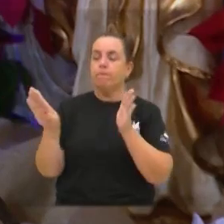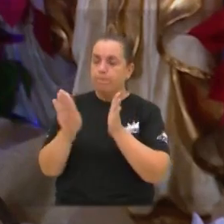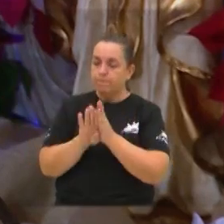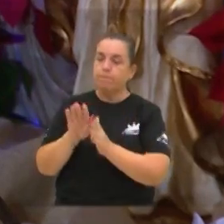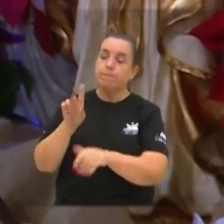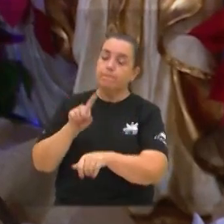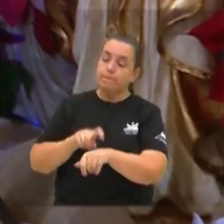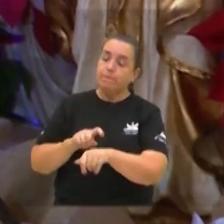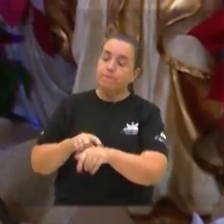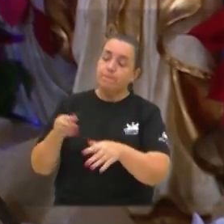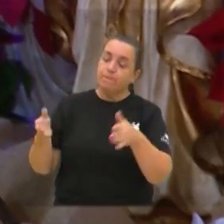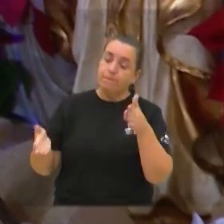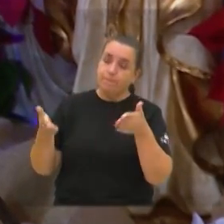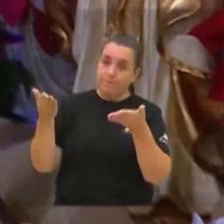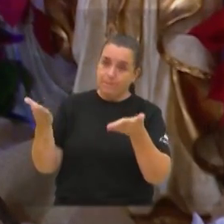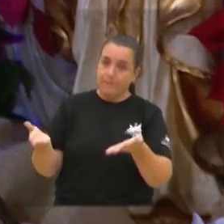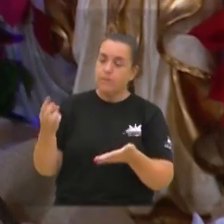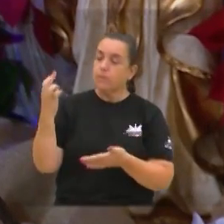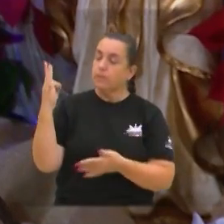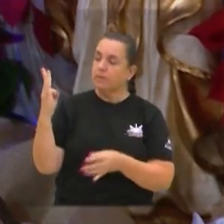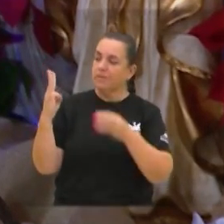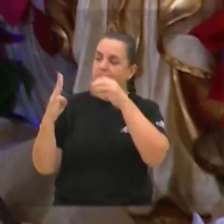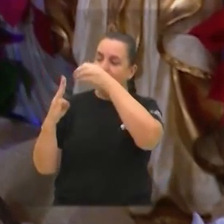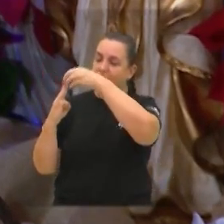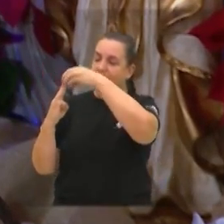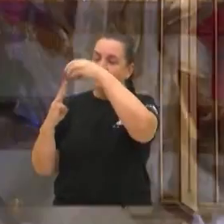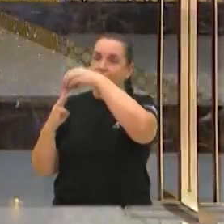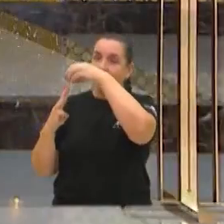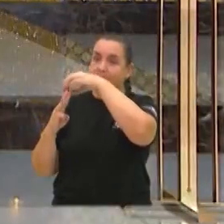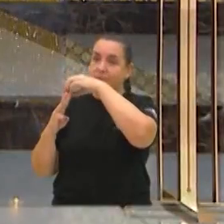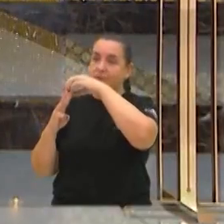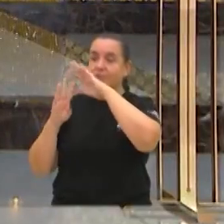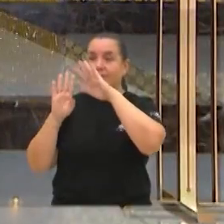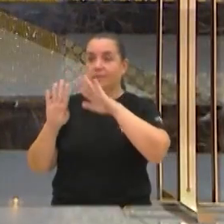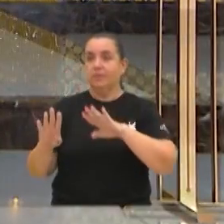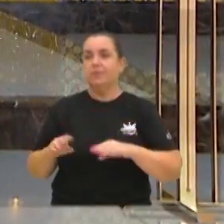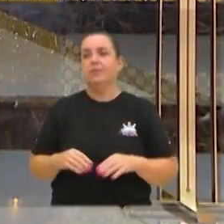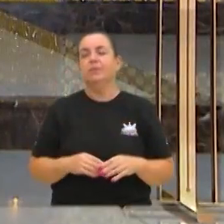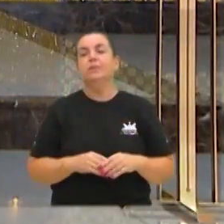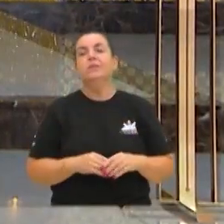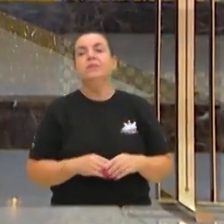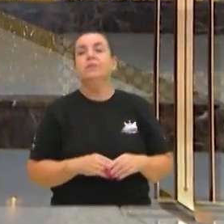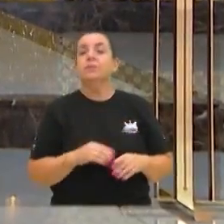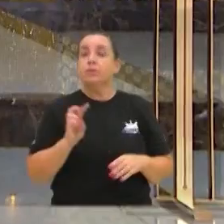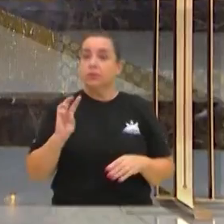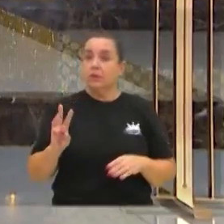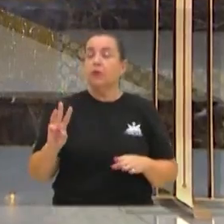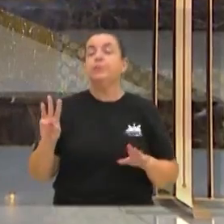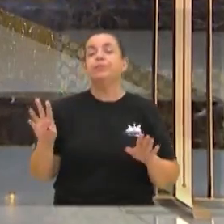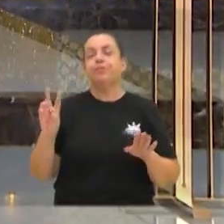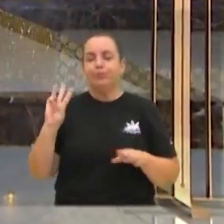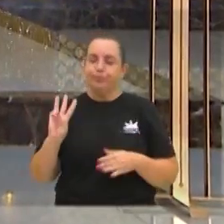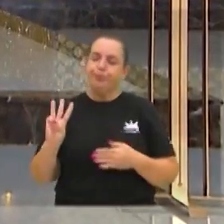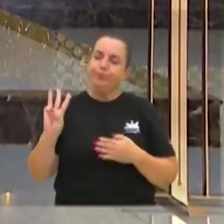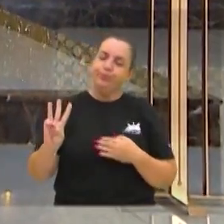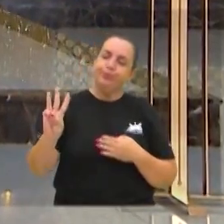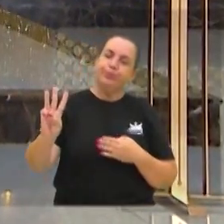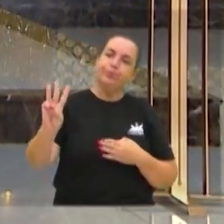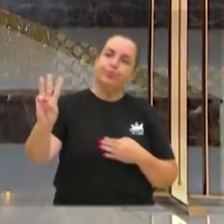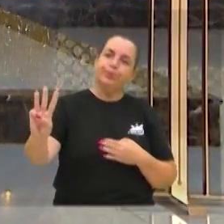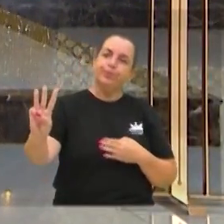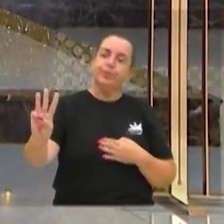período, os três reis magos, magos não como bruxos, mas magos